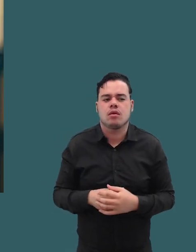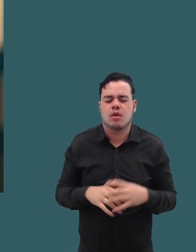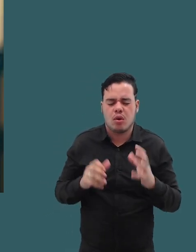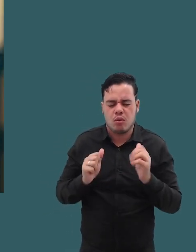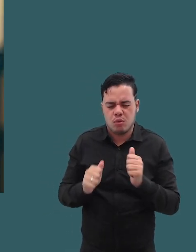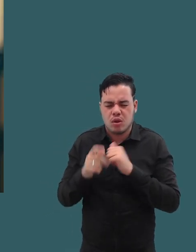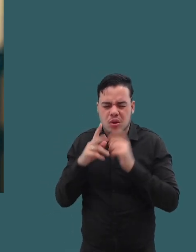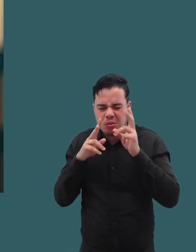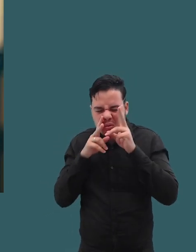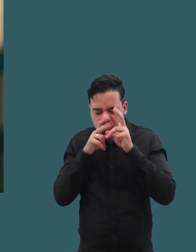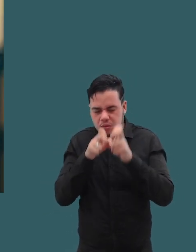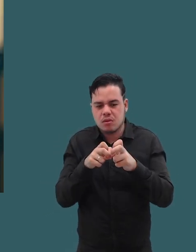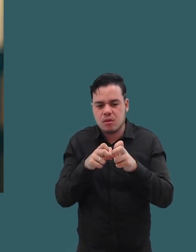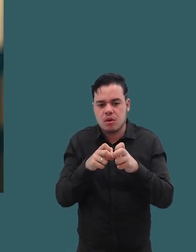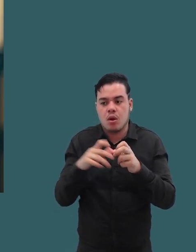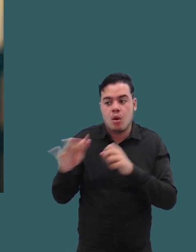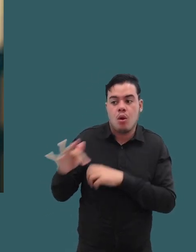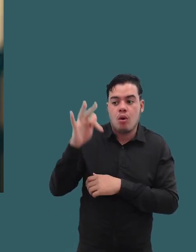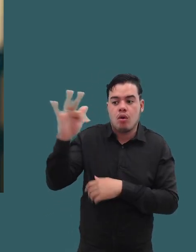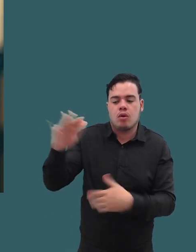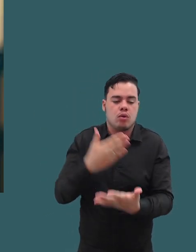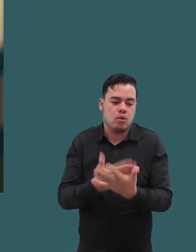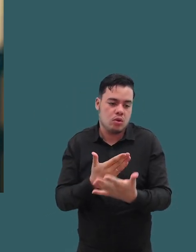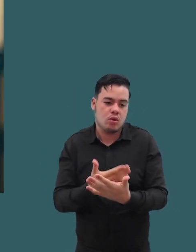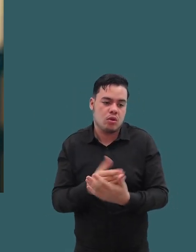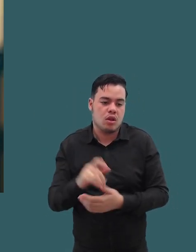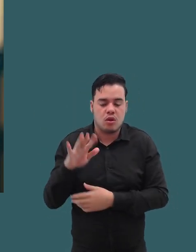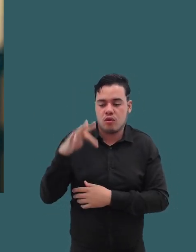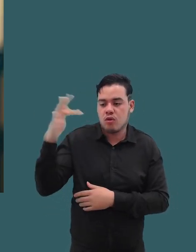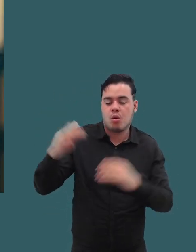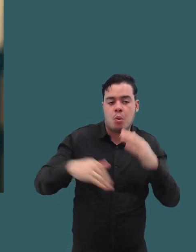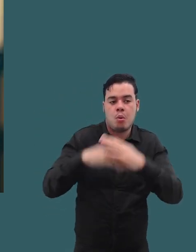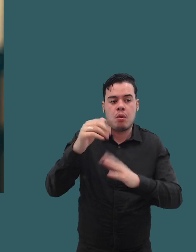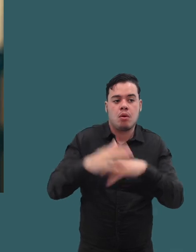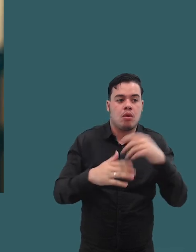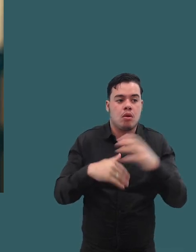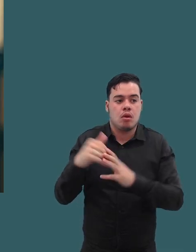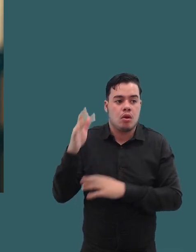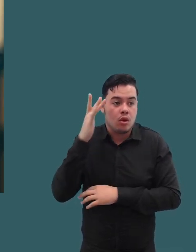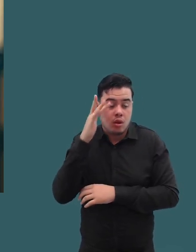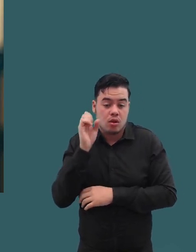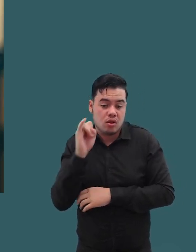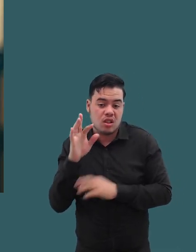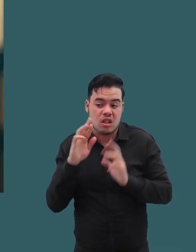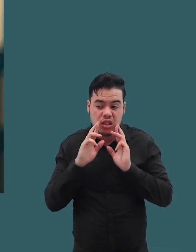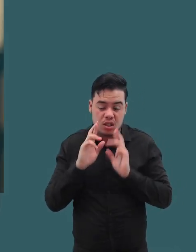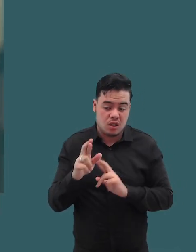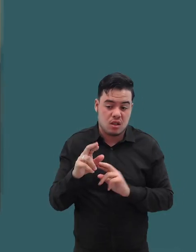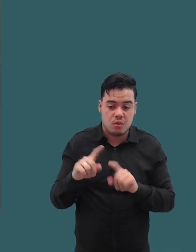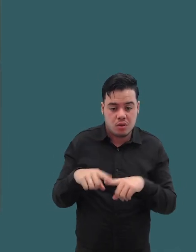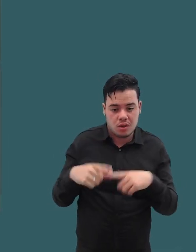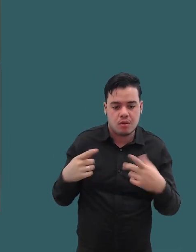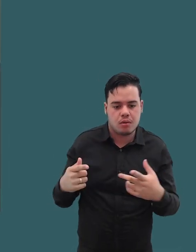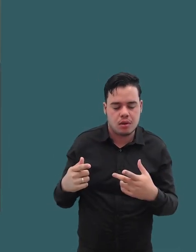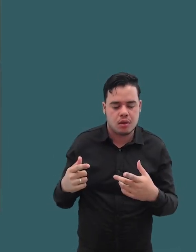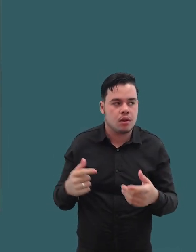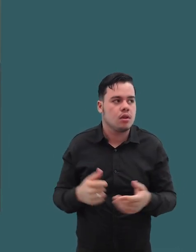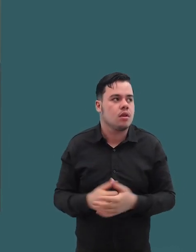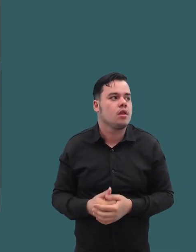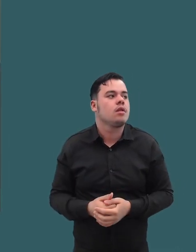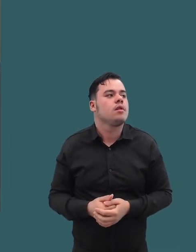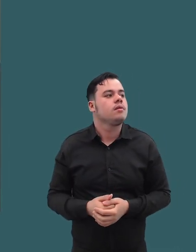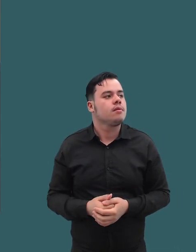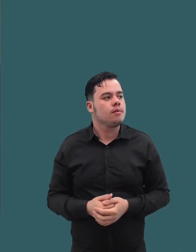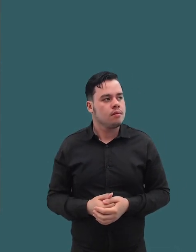assimiladas pelos futuros estudantes, futuros profissionais. Eu não sei se eu respondi, mas dá